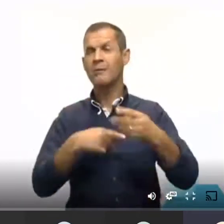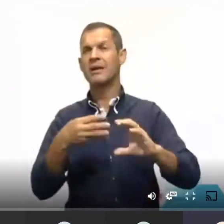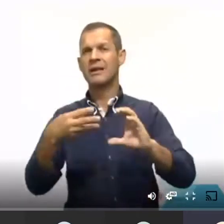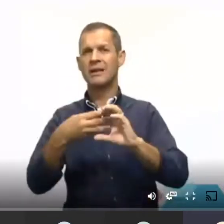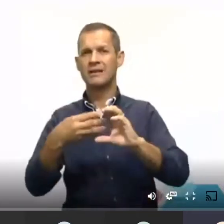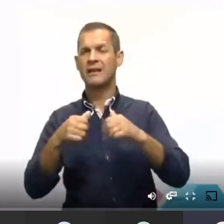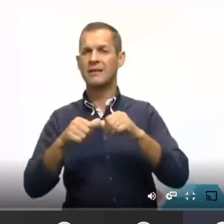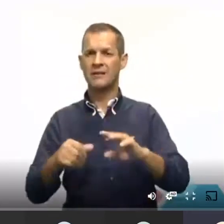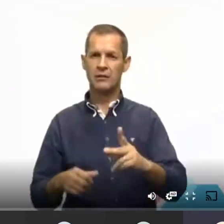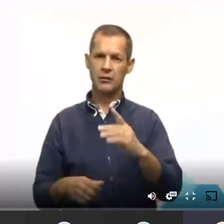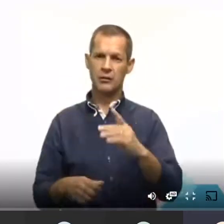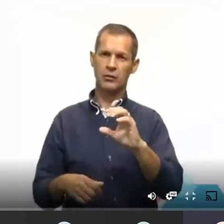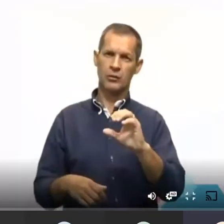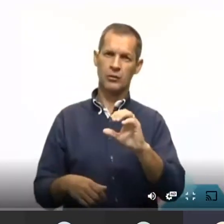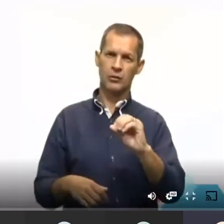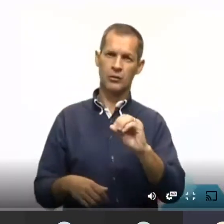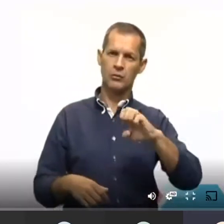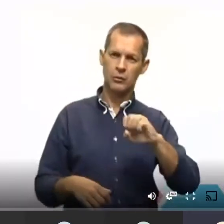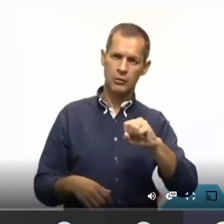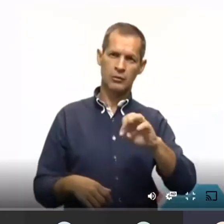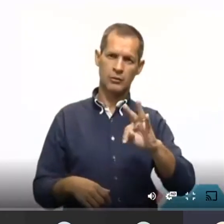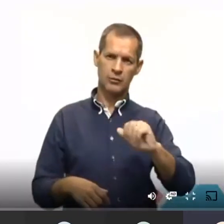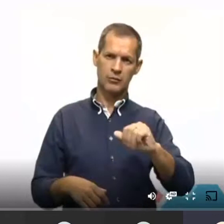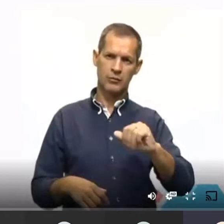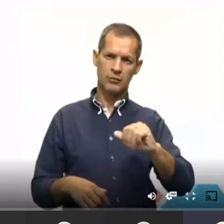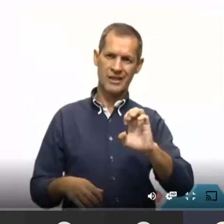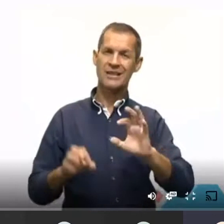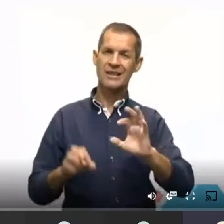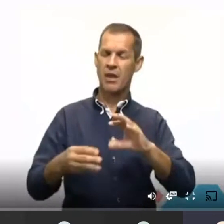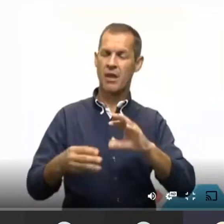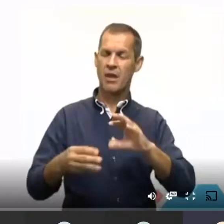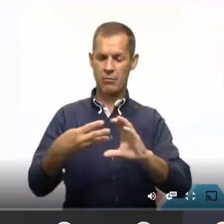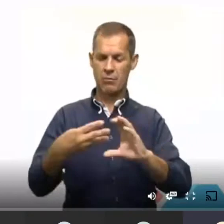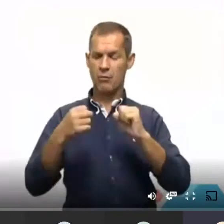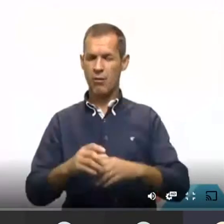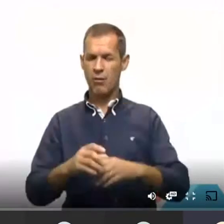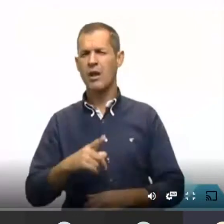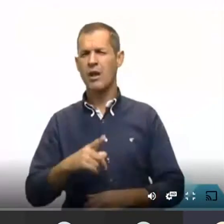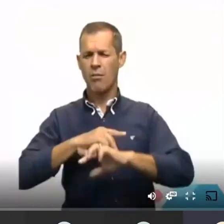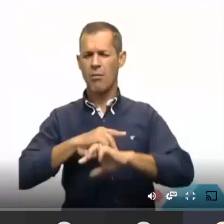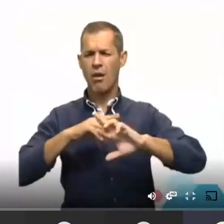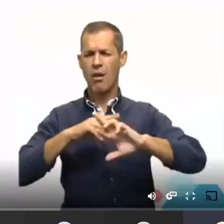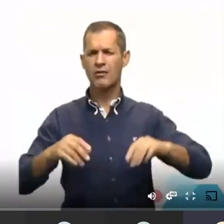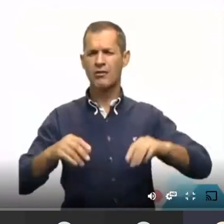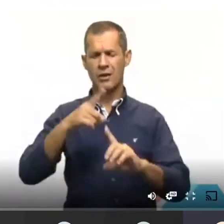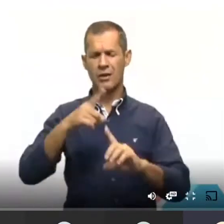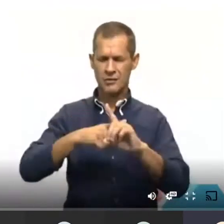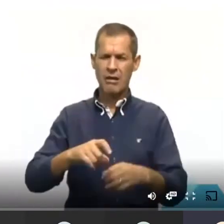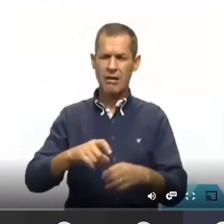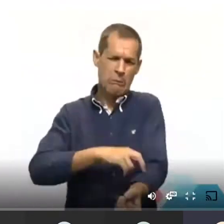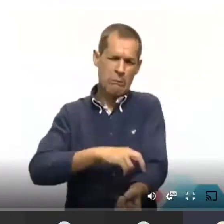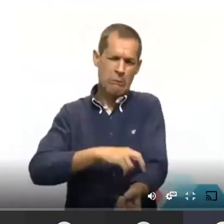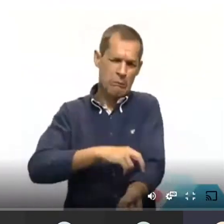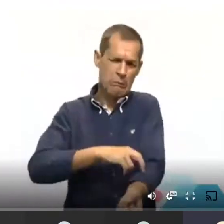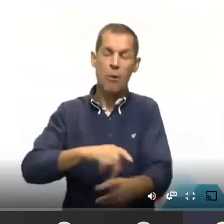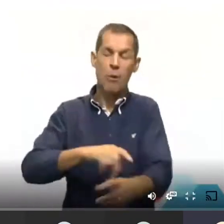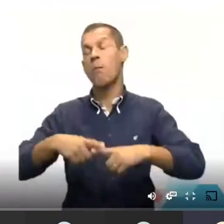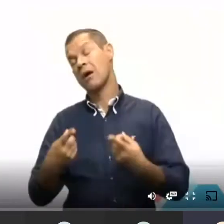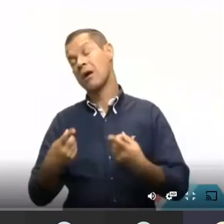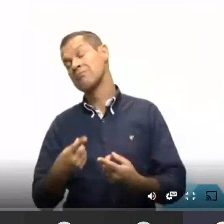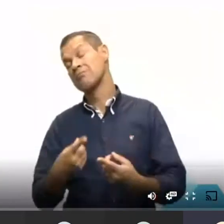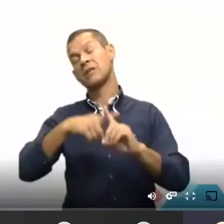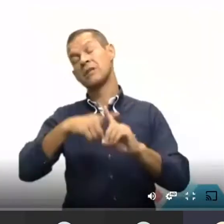dizemos que a célula está em homeostasia. E muitas vezes essa célula pode passar por diversos tipos de estresse,